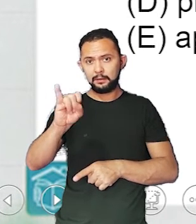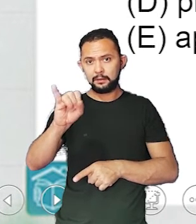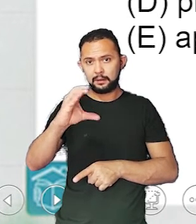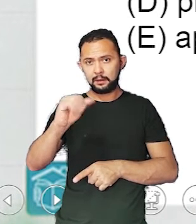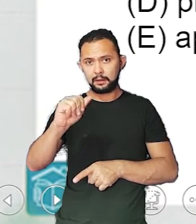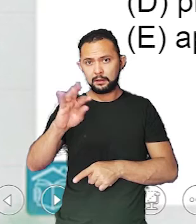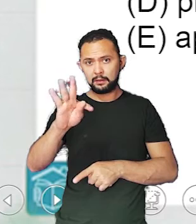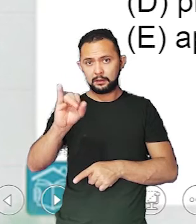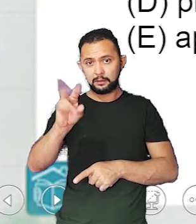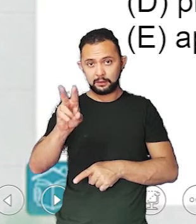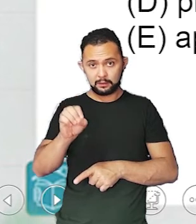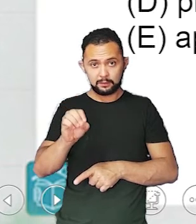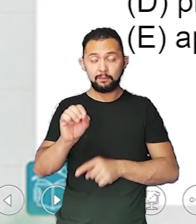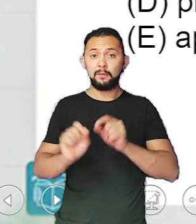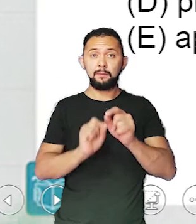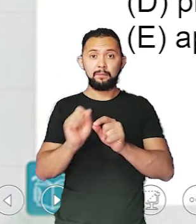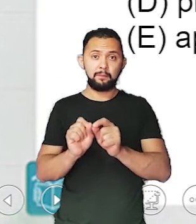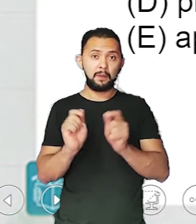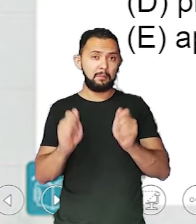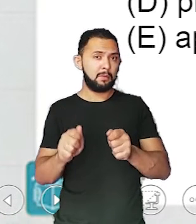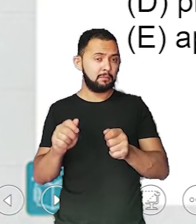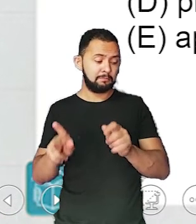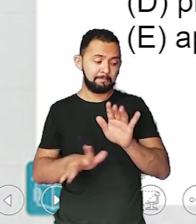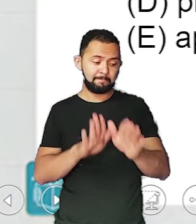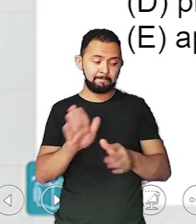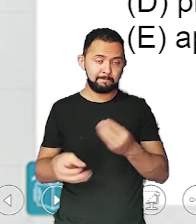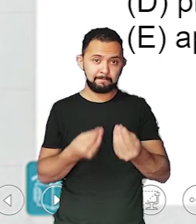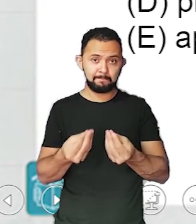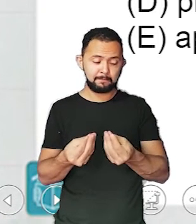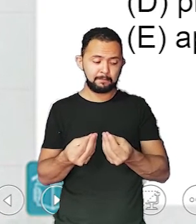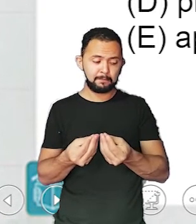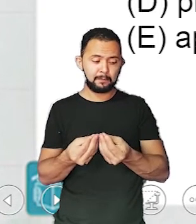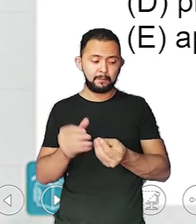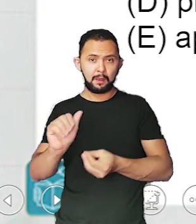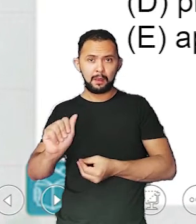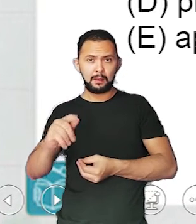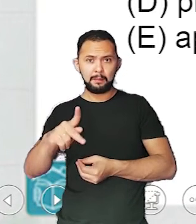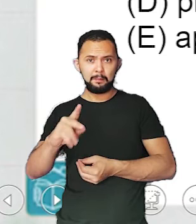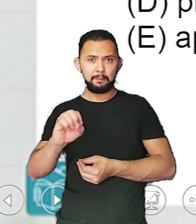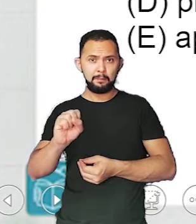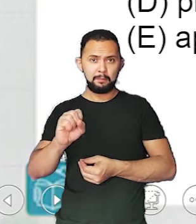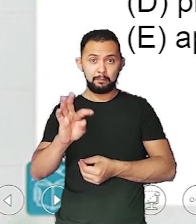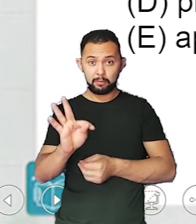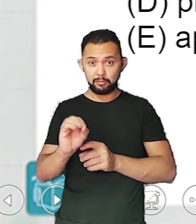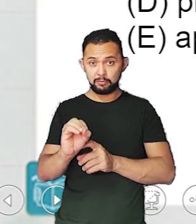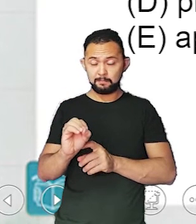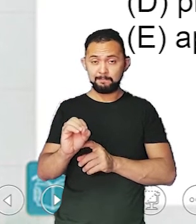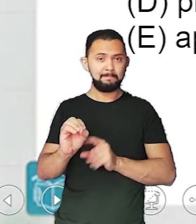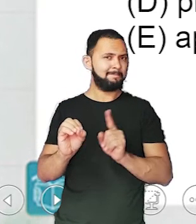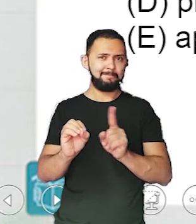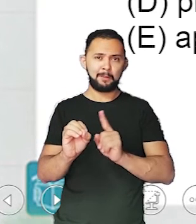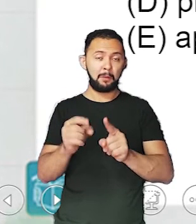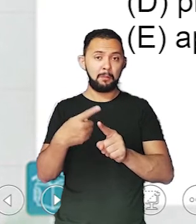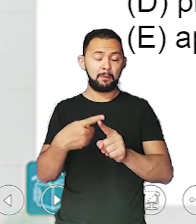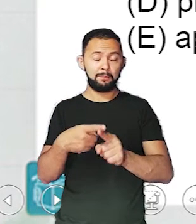Não é a oração. O predicativo já é o bem provável, ok? Aposto, falta os 2 pontos, falta todo aquele negocinho também que a gente